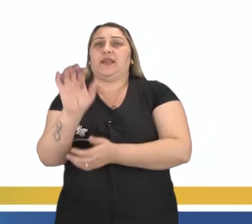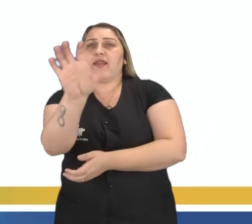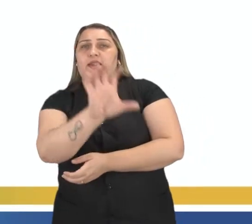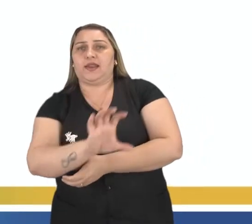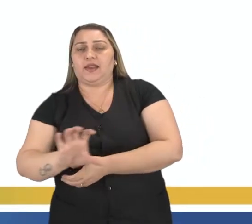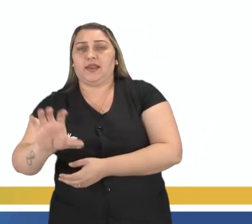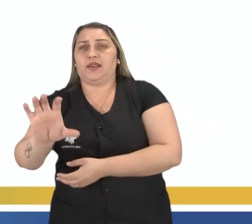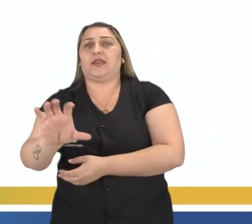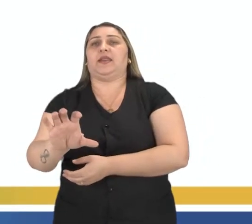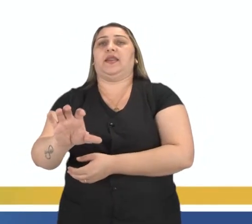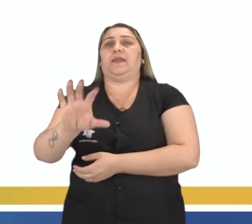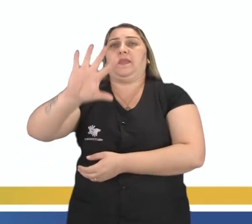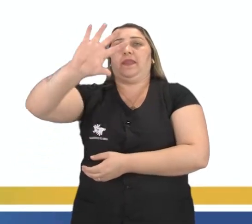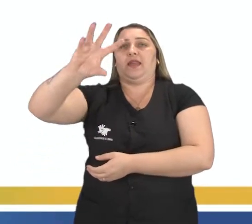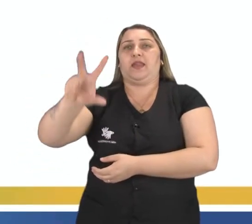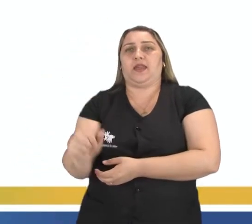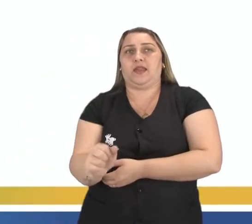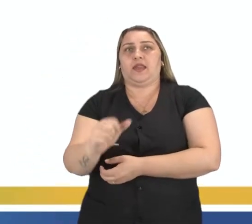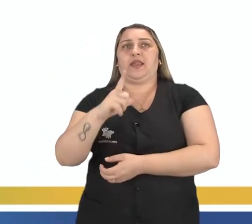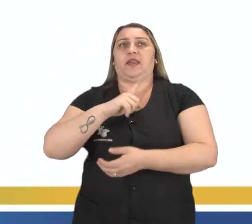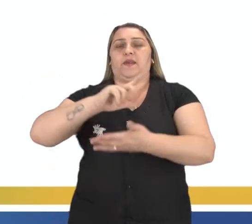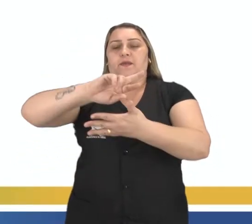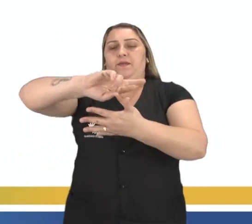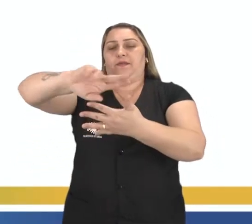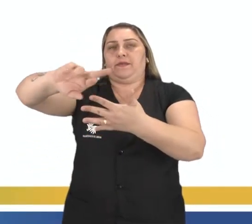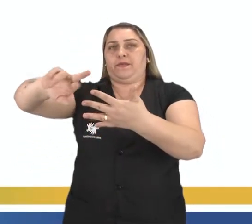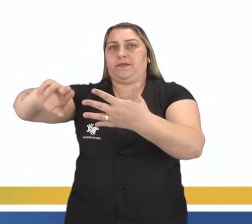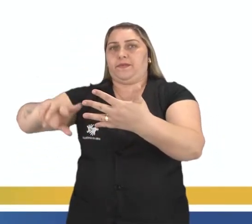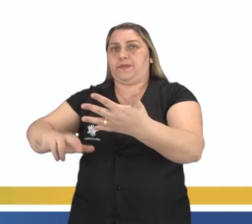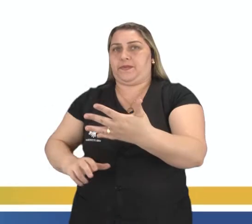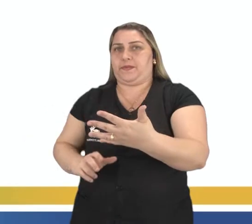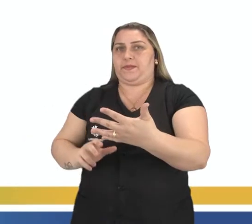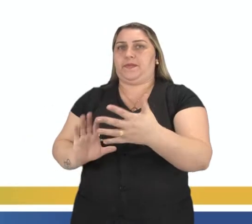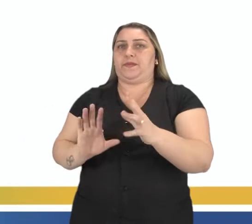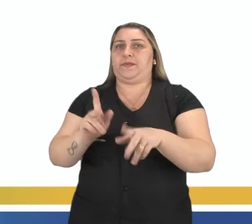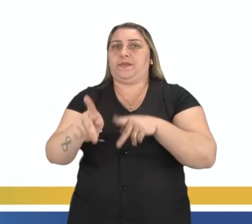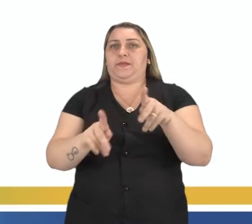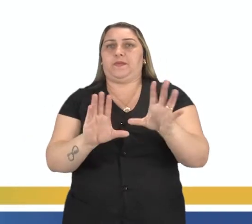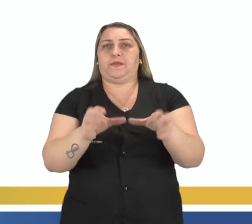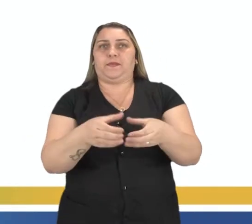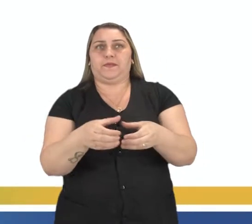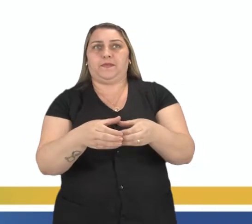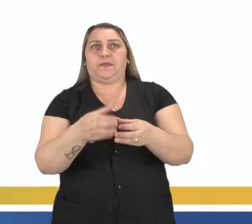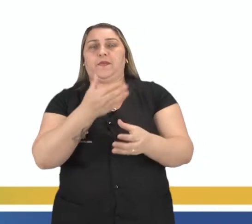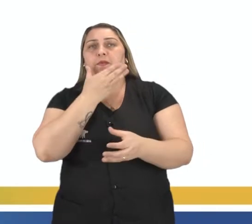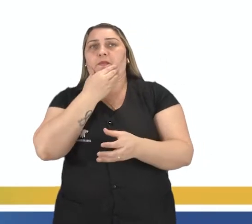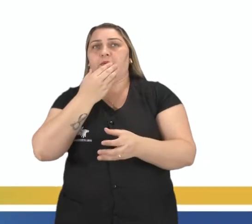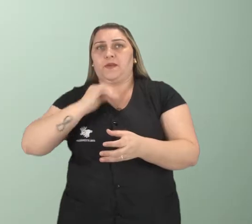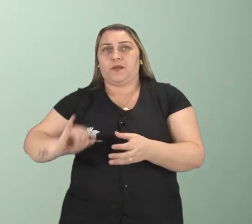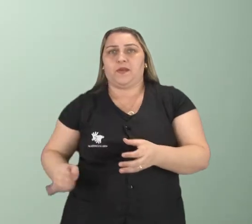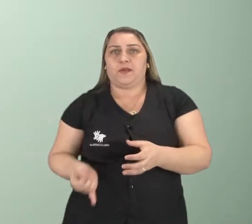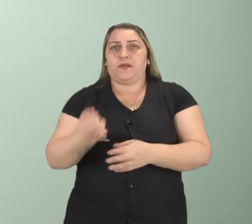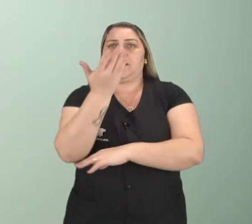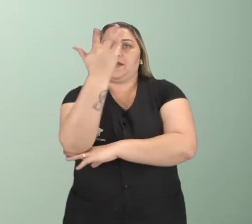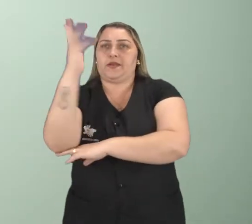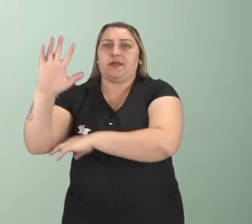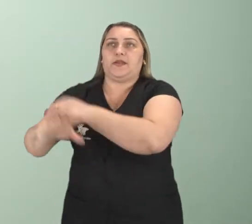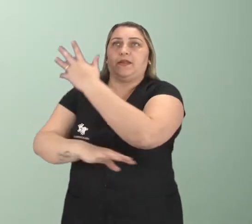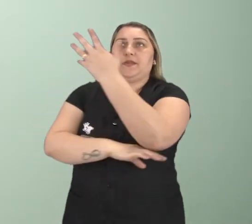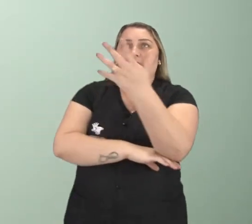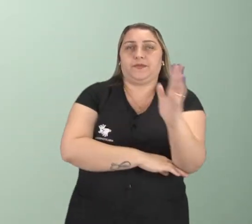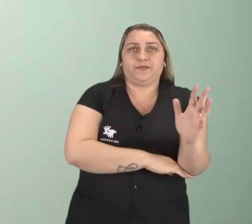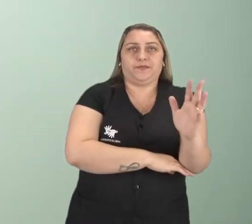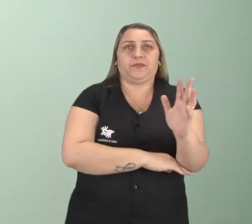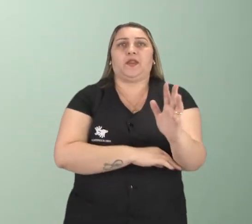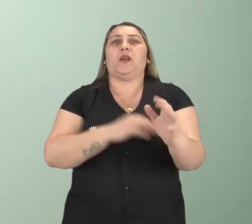da África subsaariana, a gente tem vários tipos de civilizações, né? Os homens, eles se apropriaram da natureza de diversas